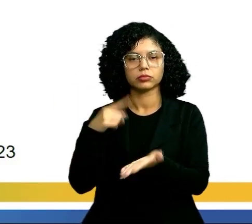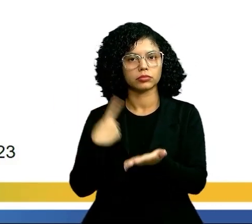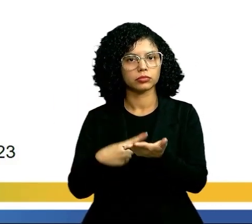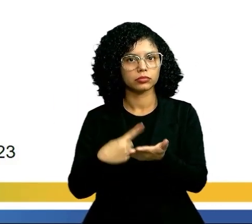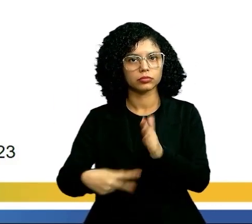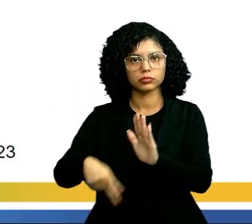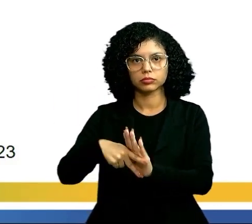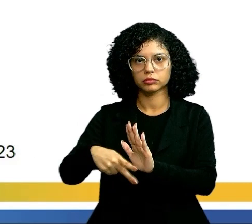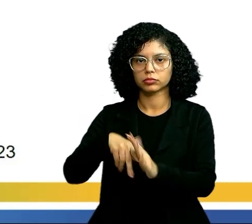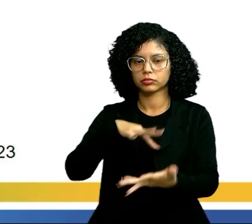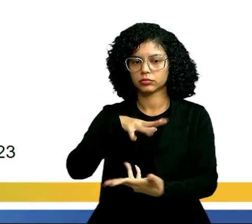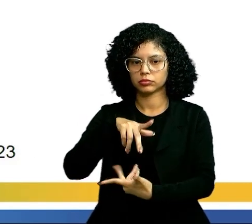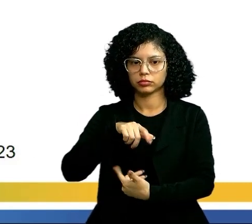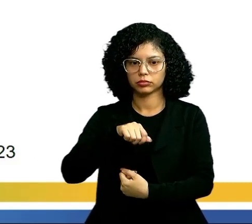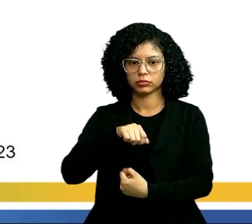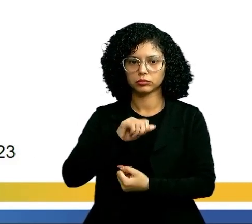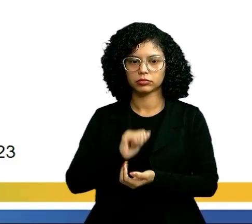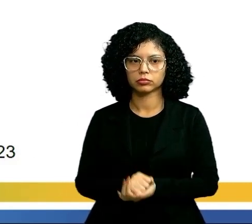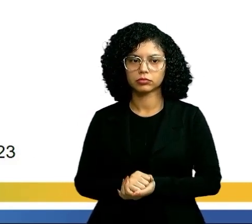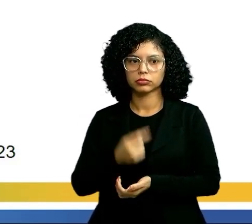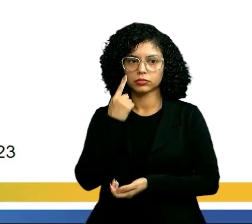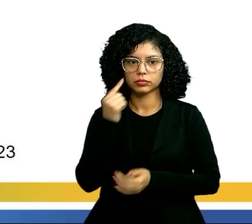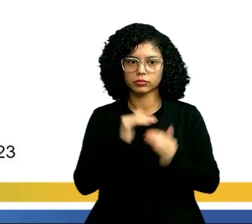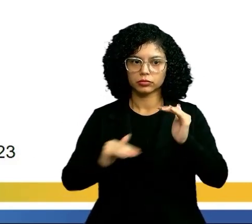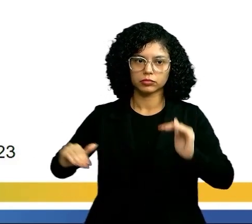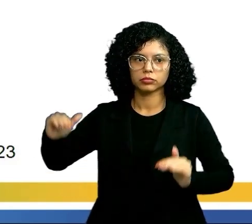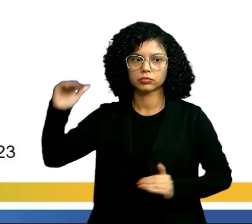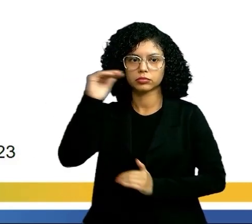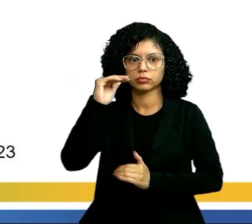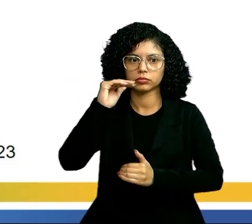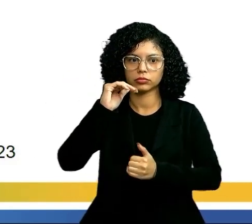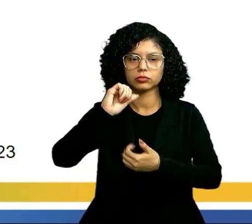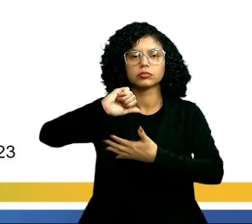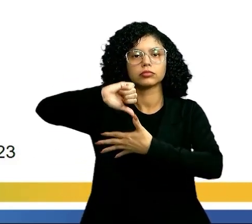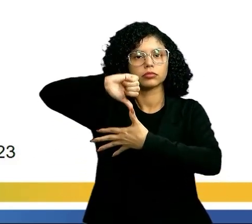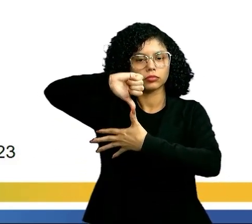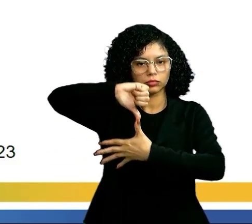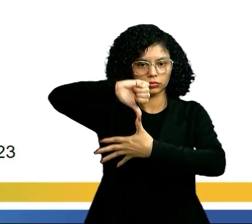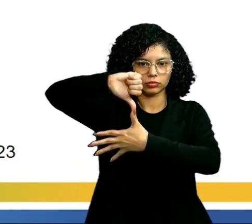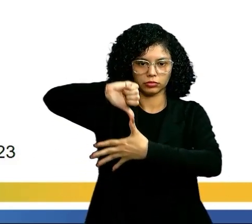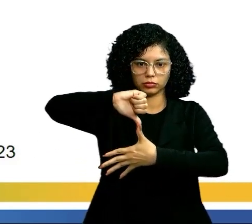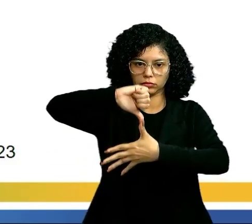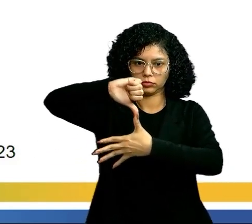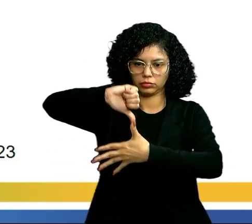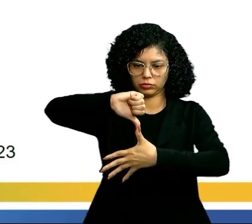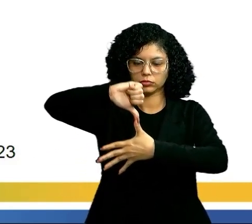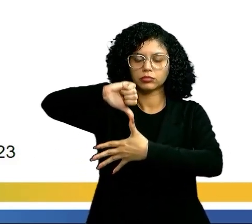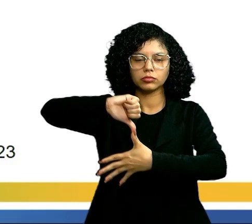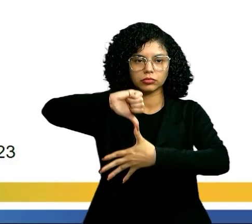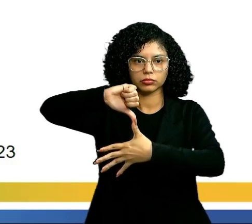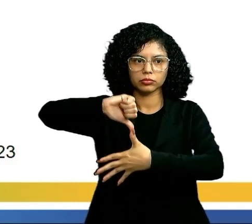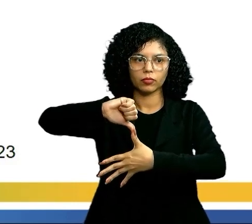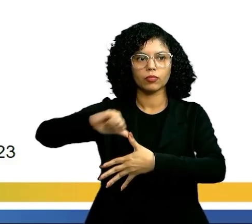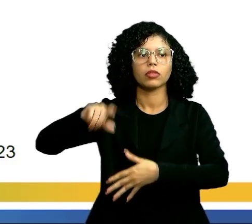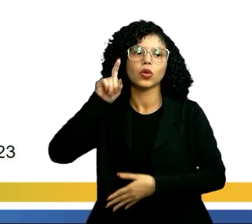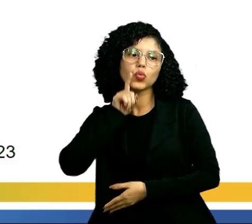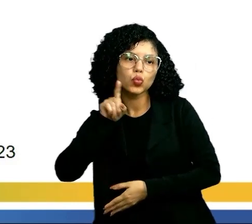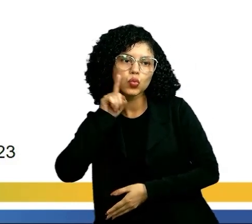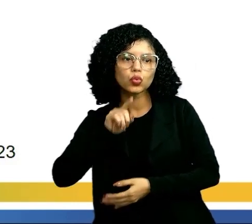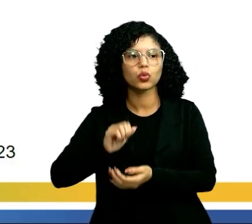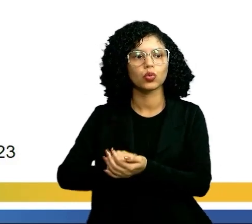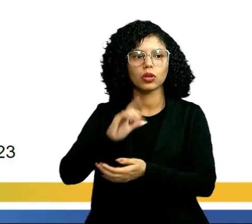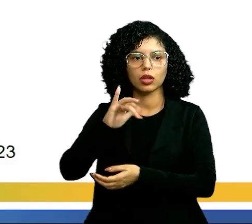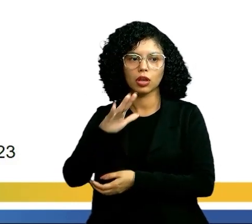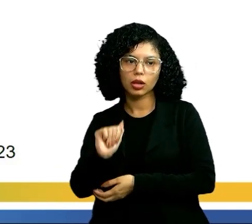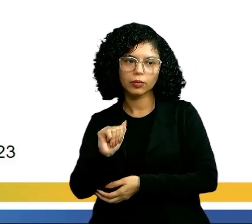sua posição no planeta Terra. Ali em cima nós temos a América do Norte, né, do qual fazem parte Estados Unidos, Canadá e